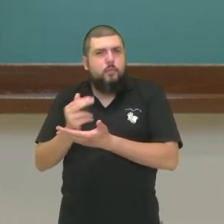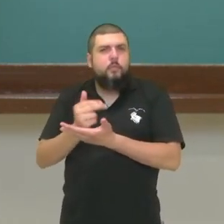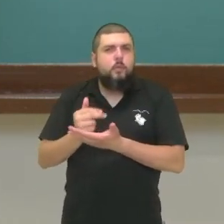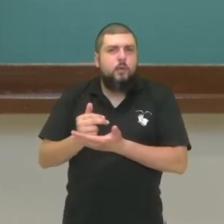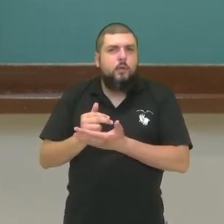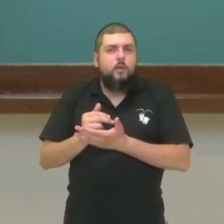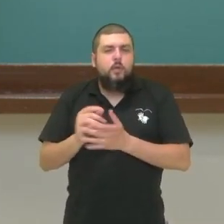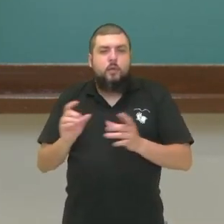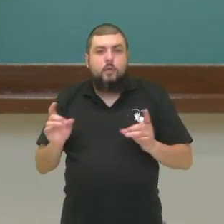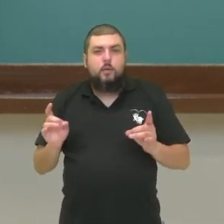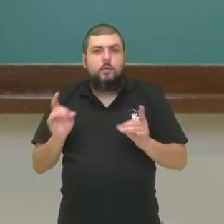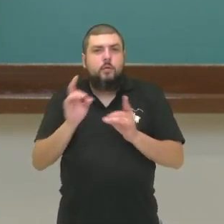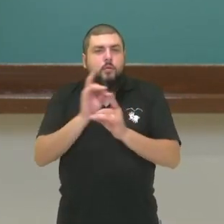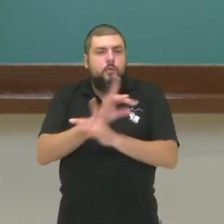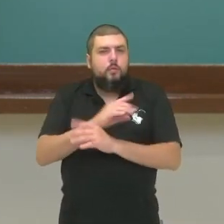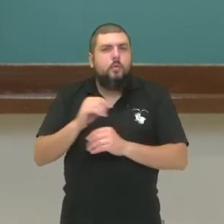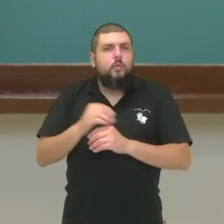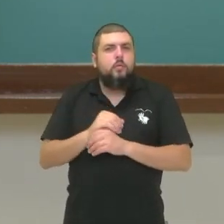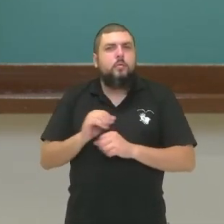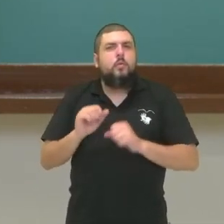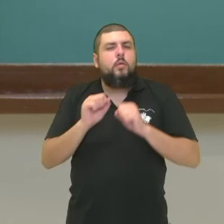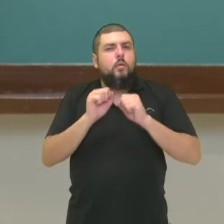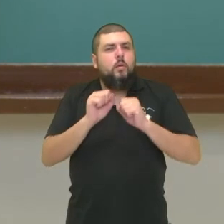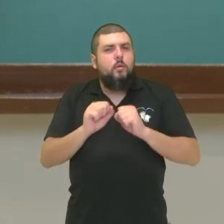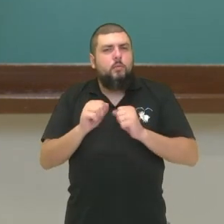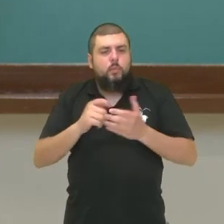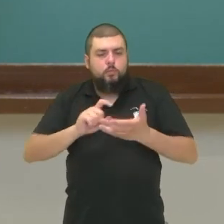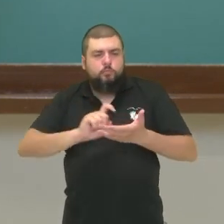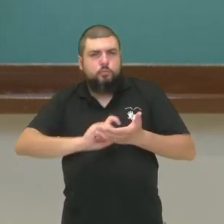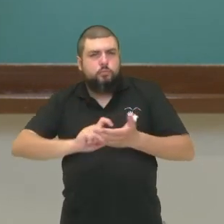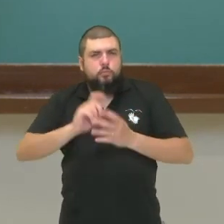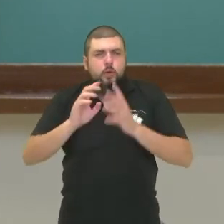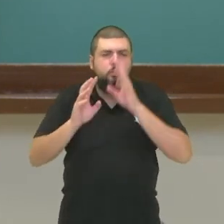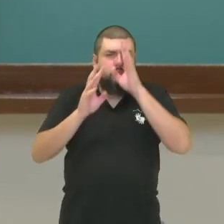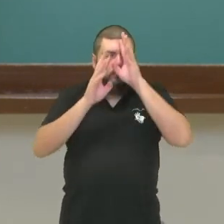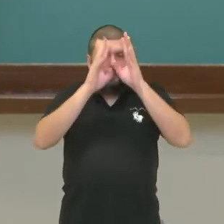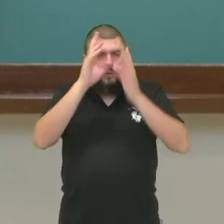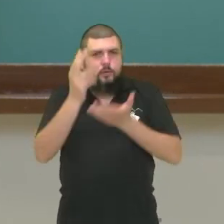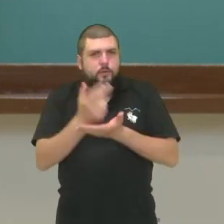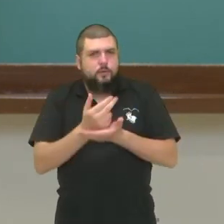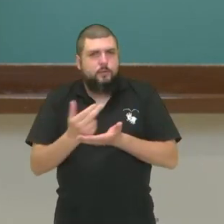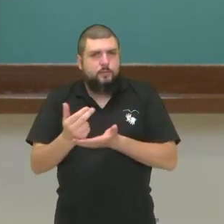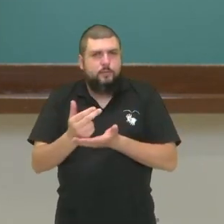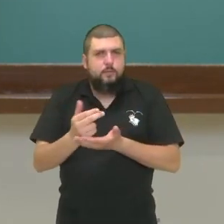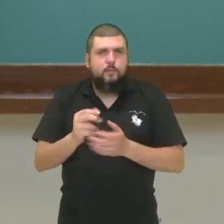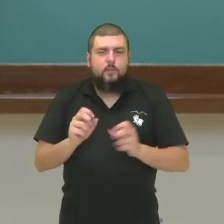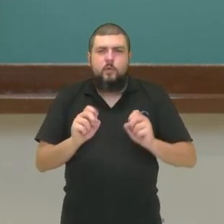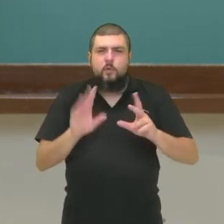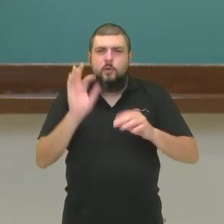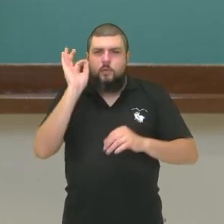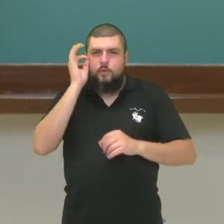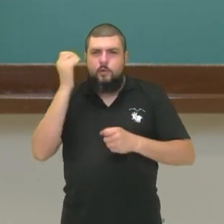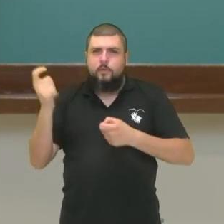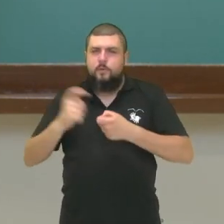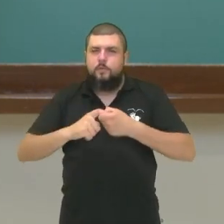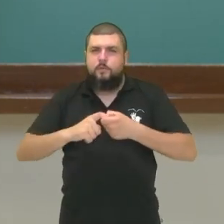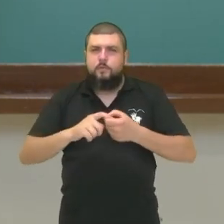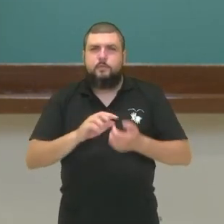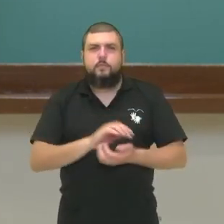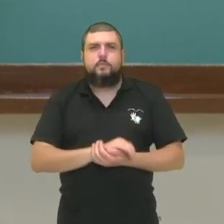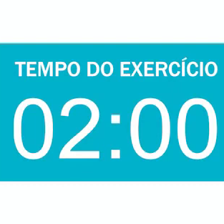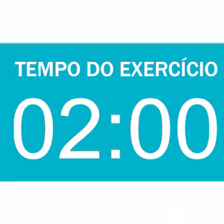aula você já pode soltar a sua criatividade, fazer o seu grafite, ok? Um tempinho para vocês copiarem